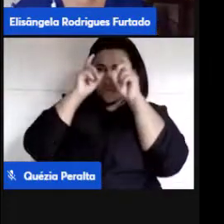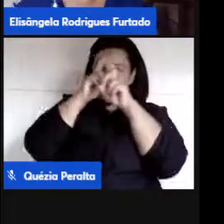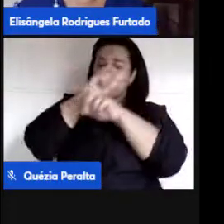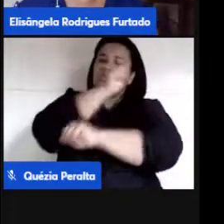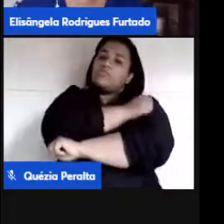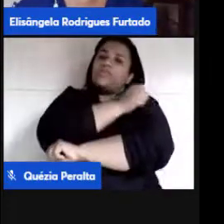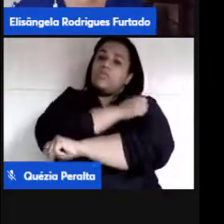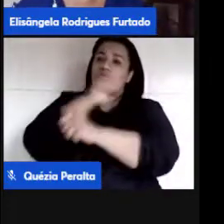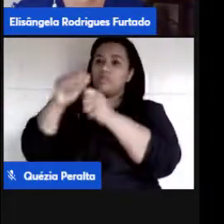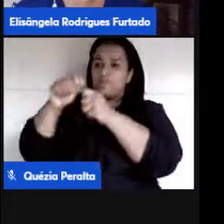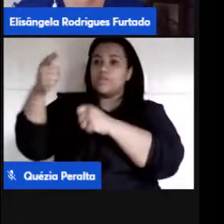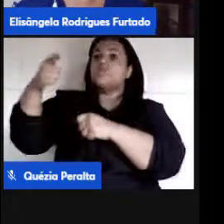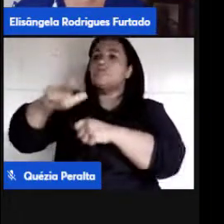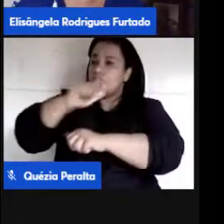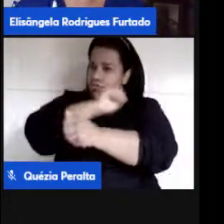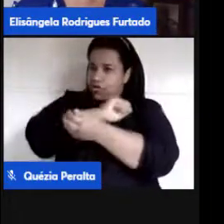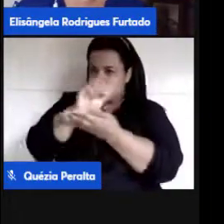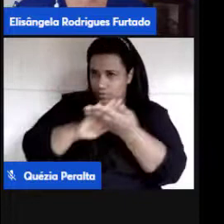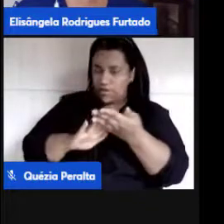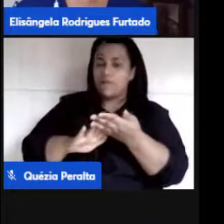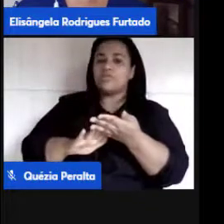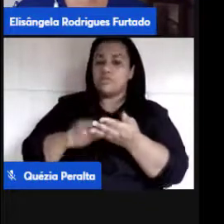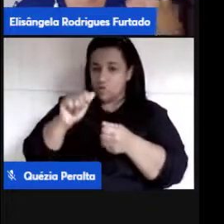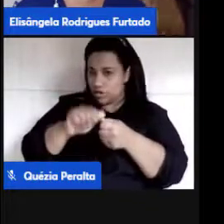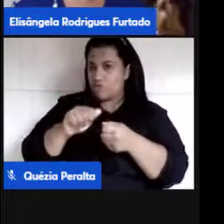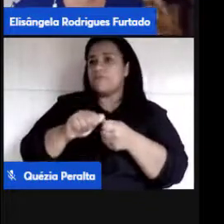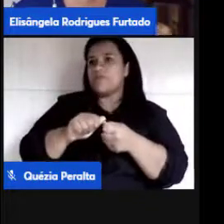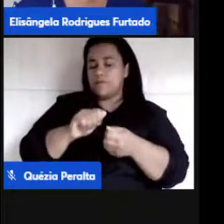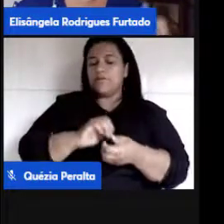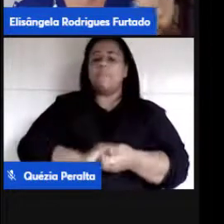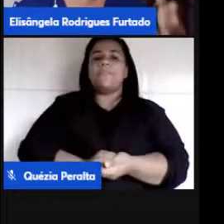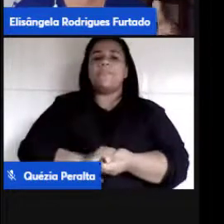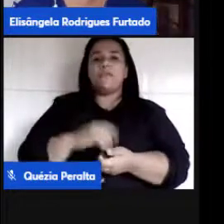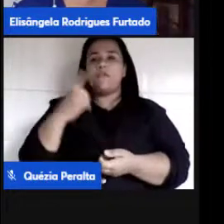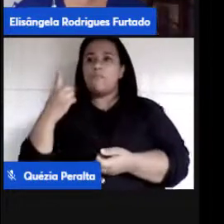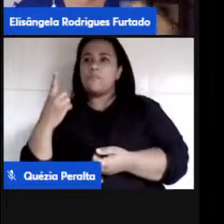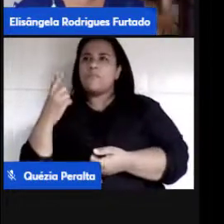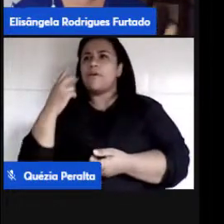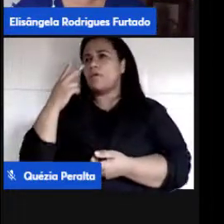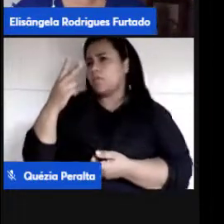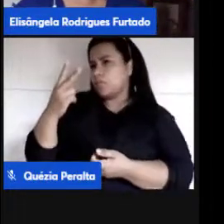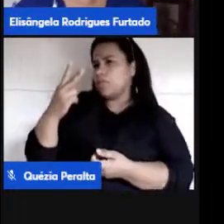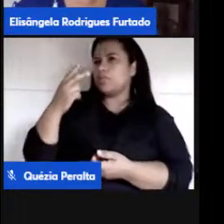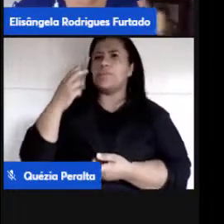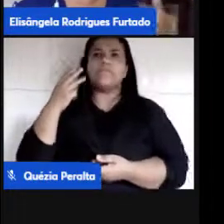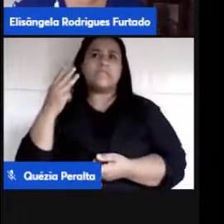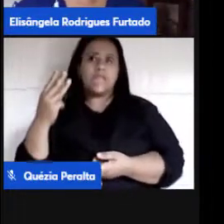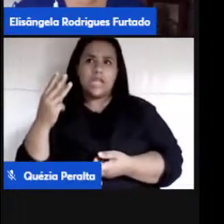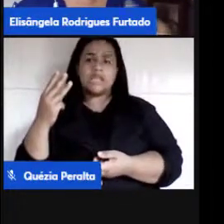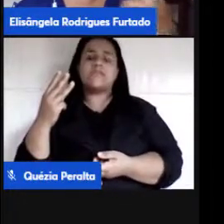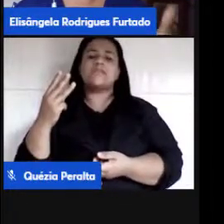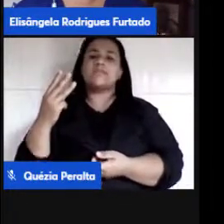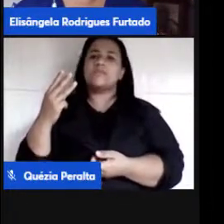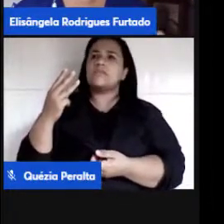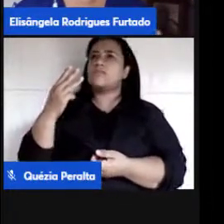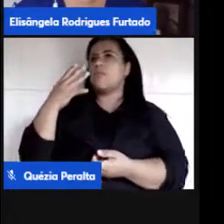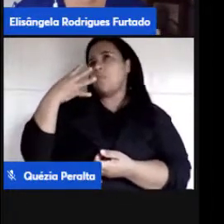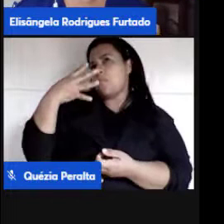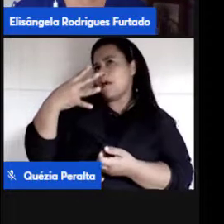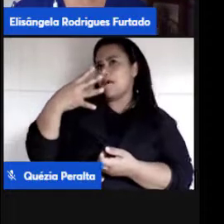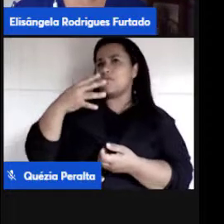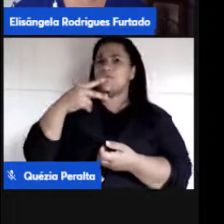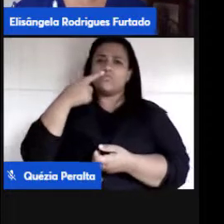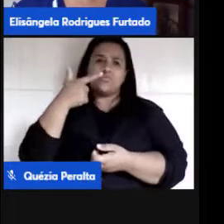aquela atividade, você vai refazer. E às vezes você vai fazer uma, vai fazer duas, vai fazer três, numa aula,